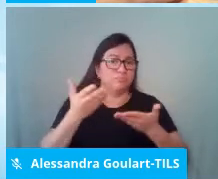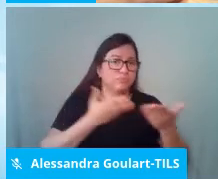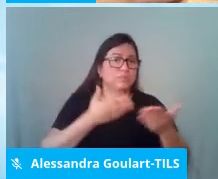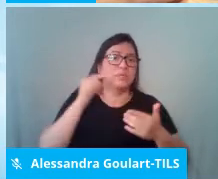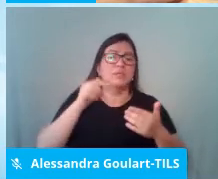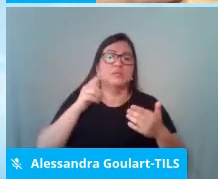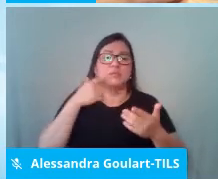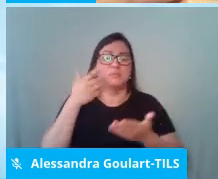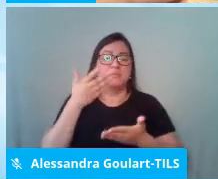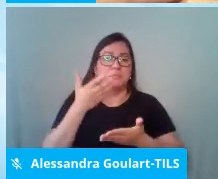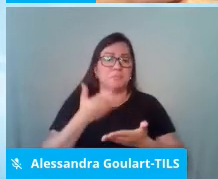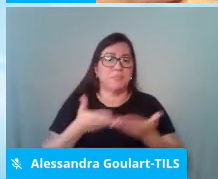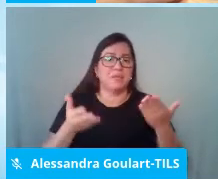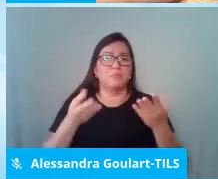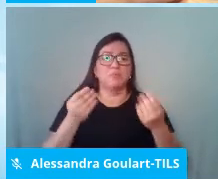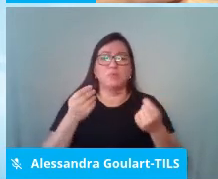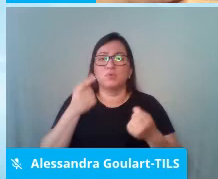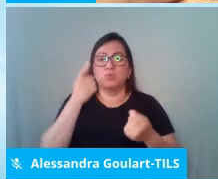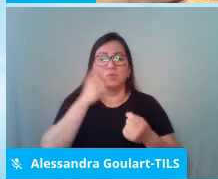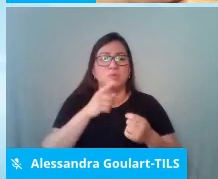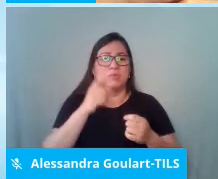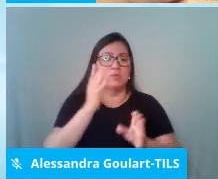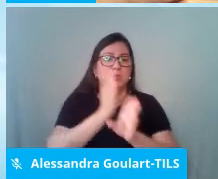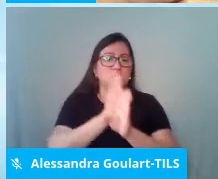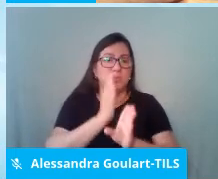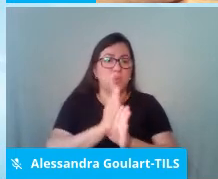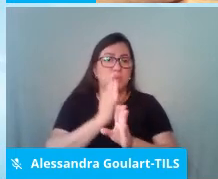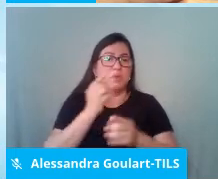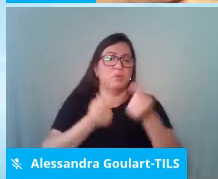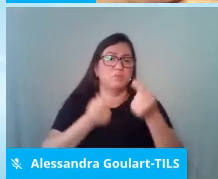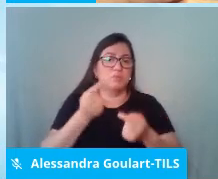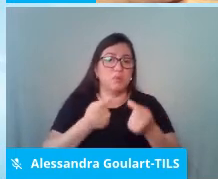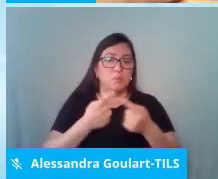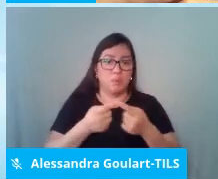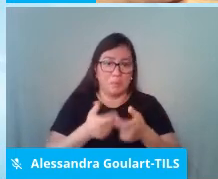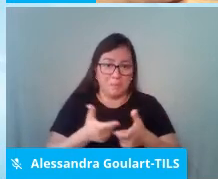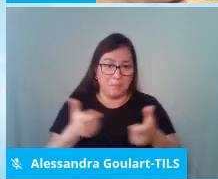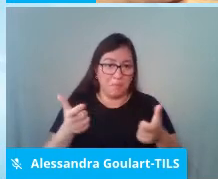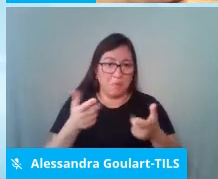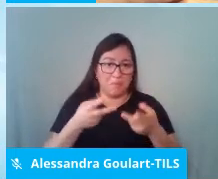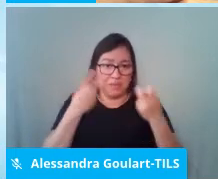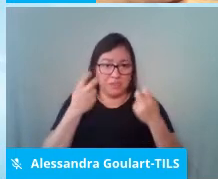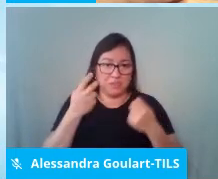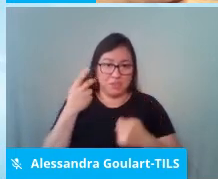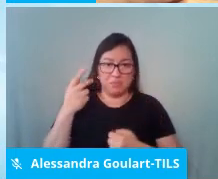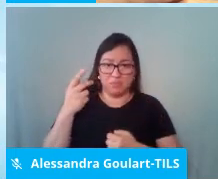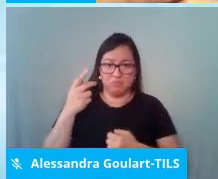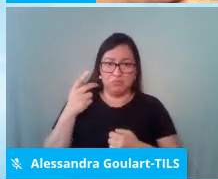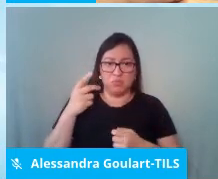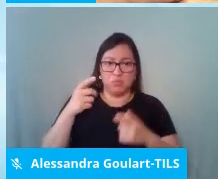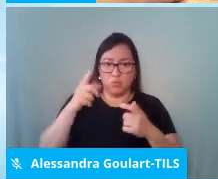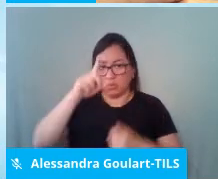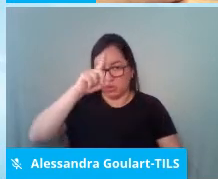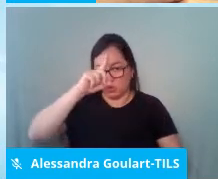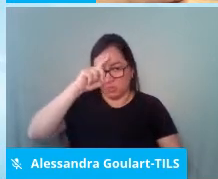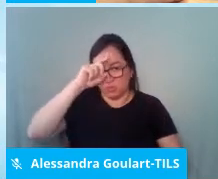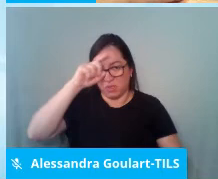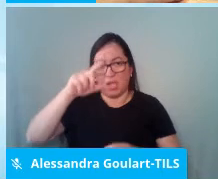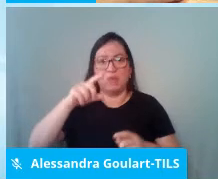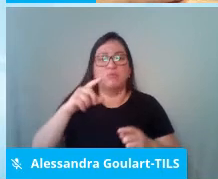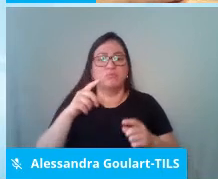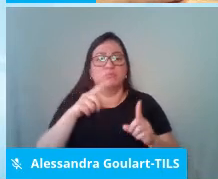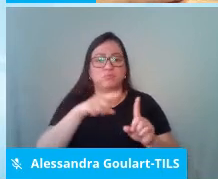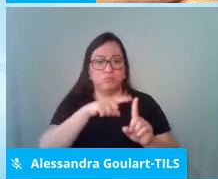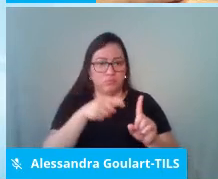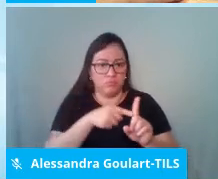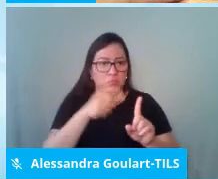que a gente vê normalmente nas maternidades é que a mulher tem o diagnóstico,